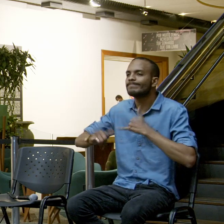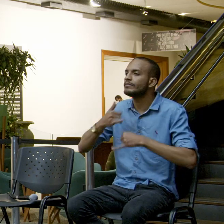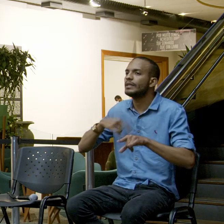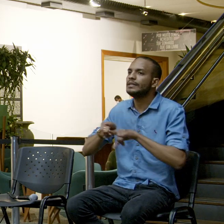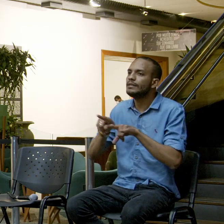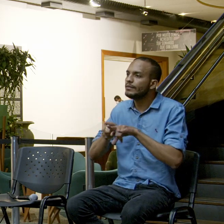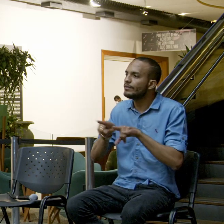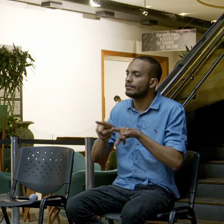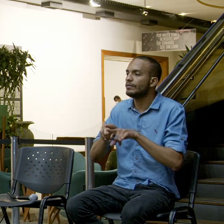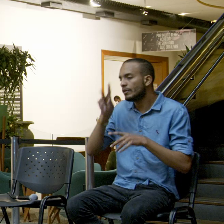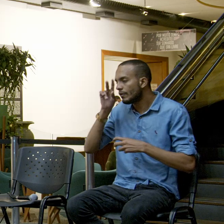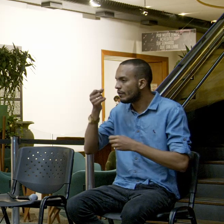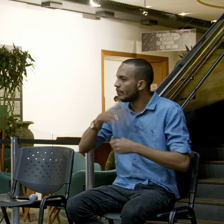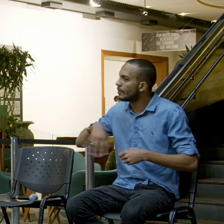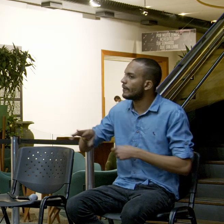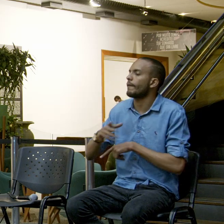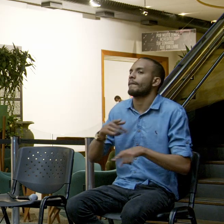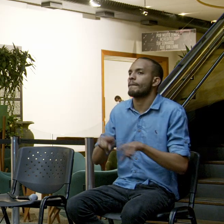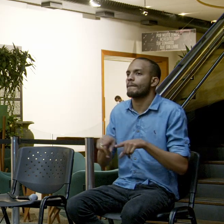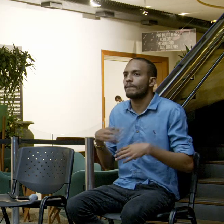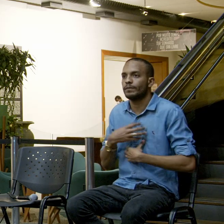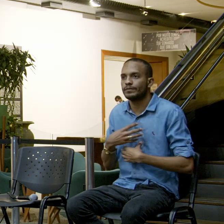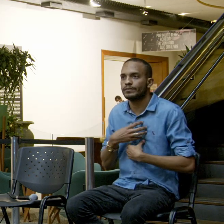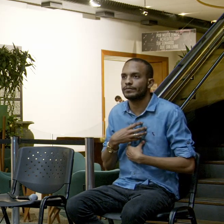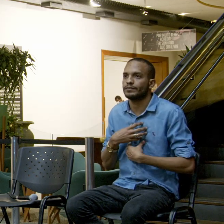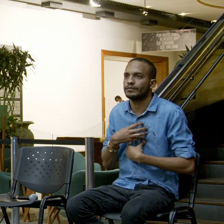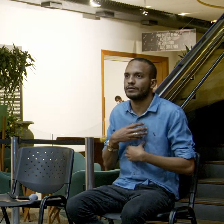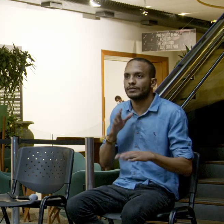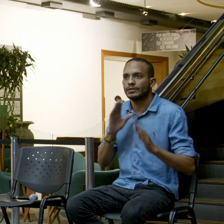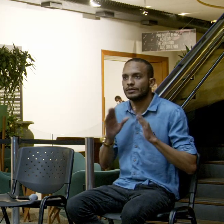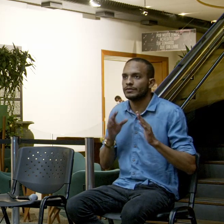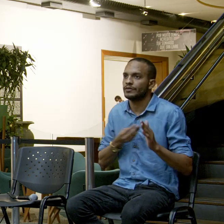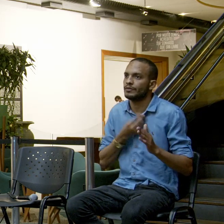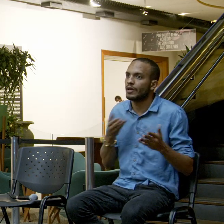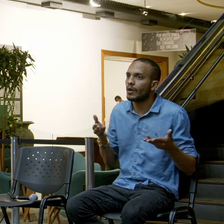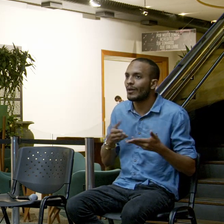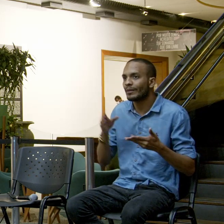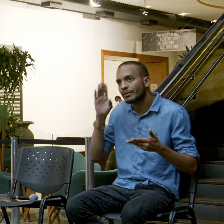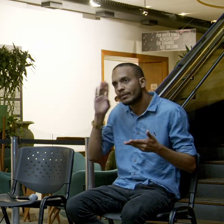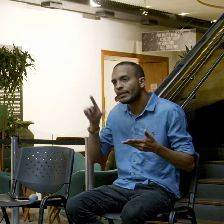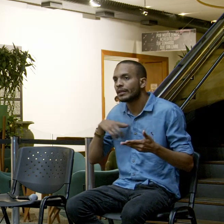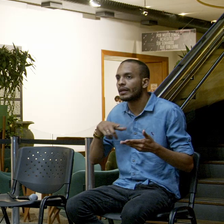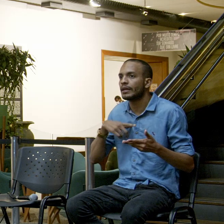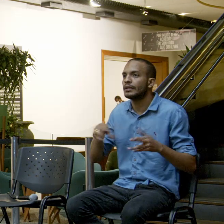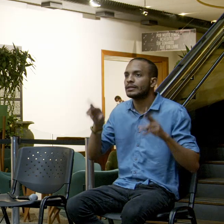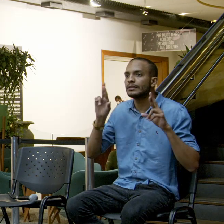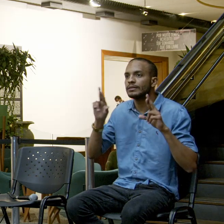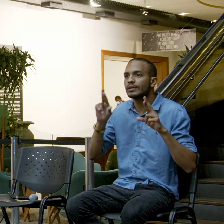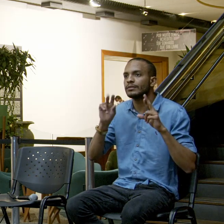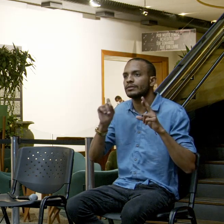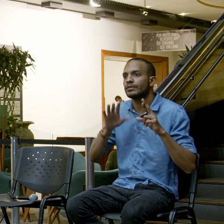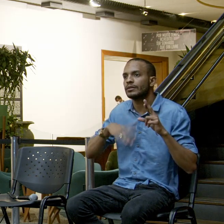estão aqui, responde à sua maneira ao momento em que vivemos e traz, esperamos, uma